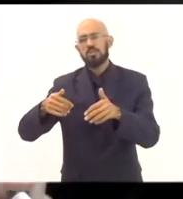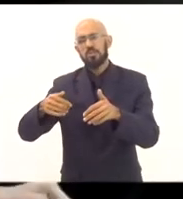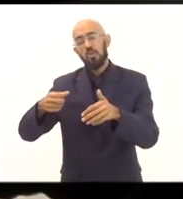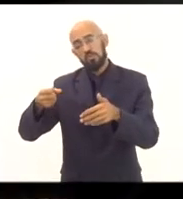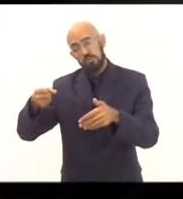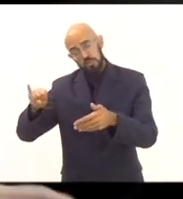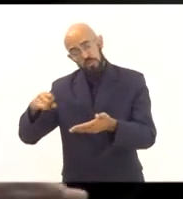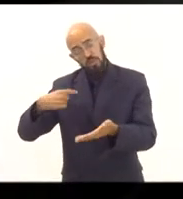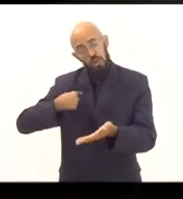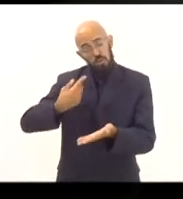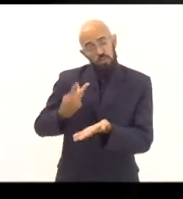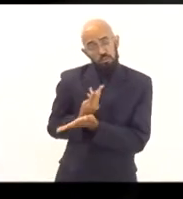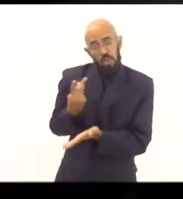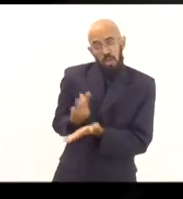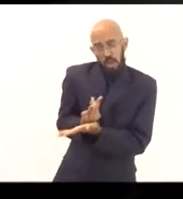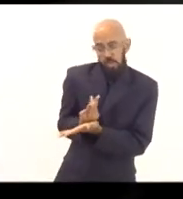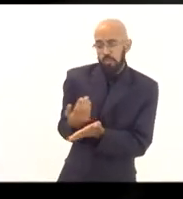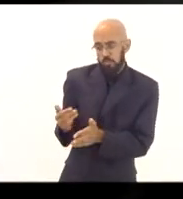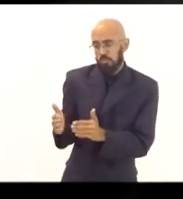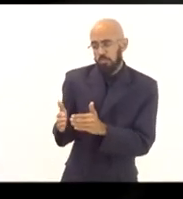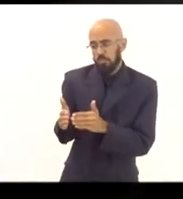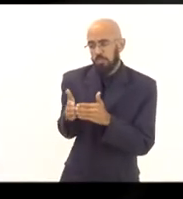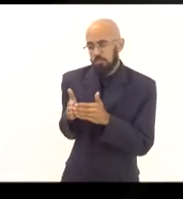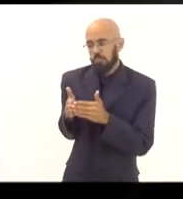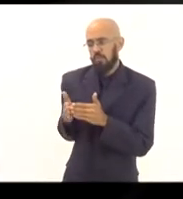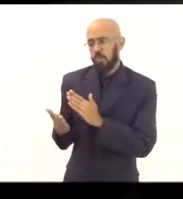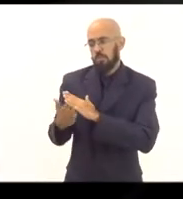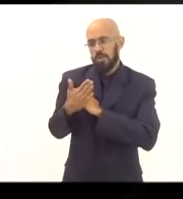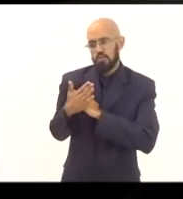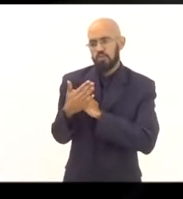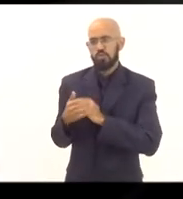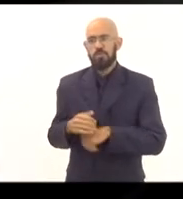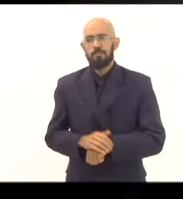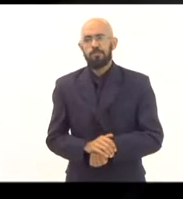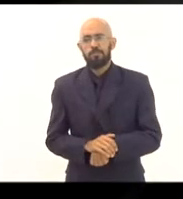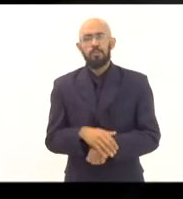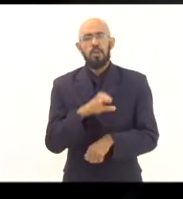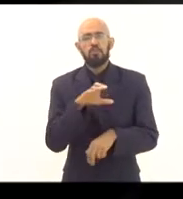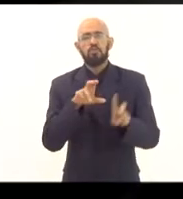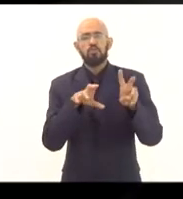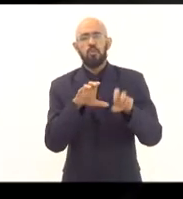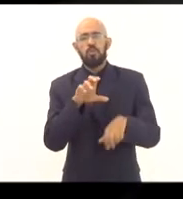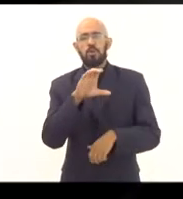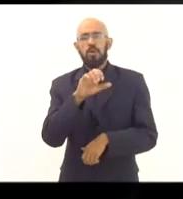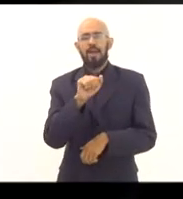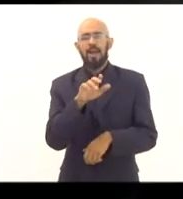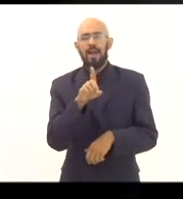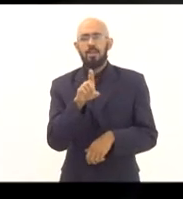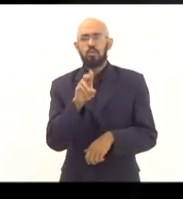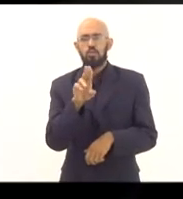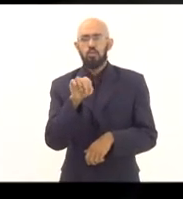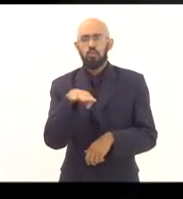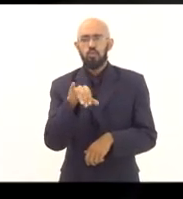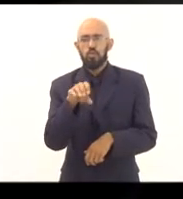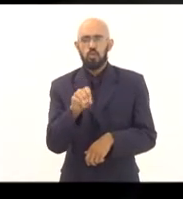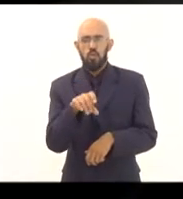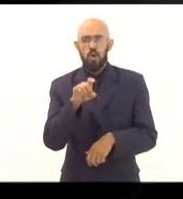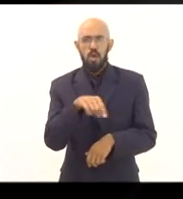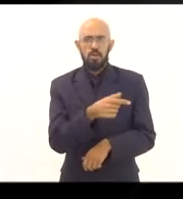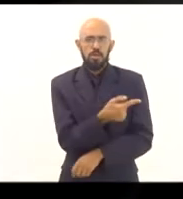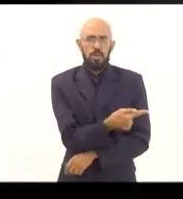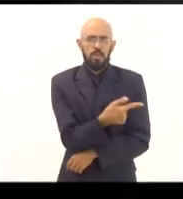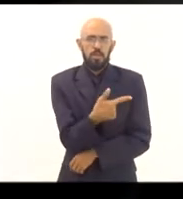corrige por favor seu time você vai errado é dado do CAD único corresponde a 72,6 por cento